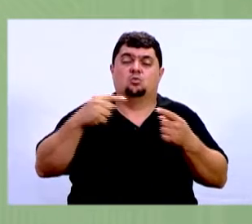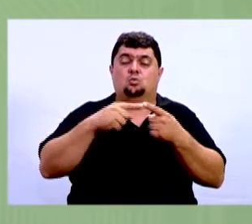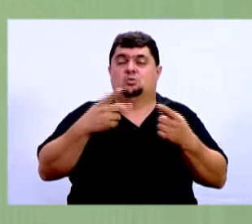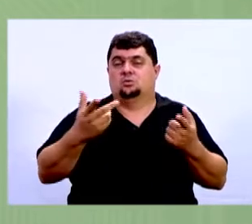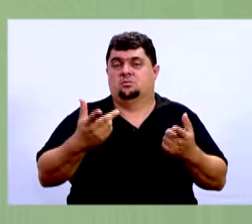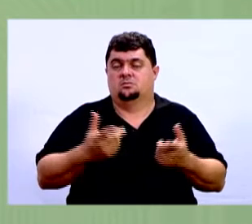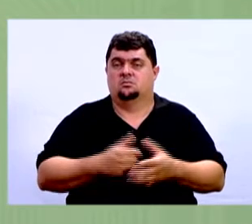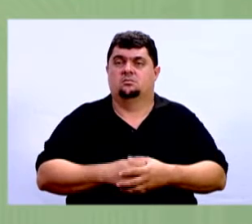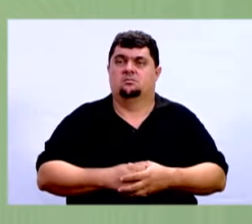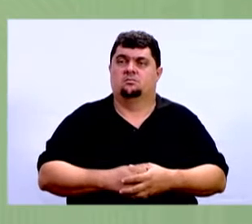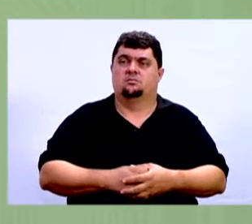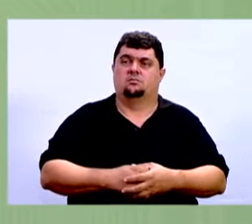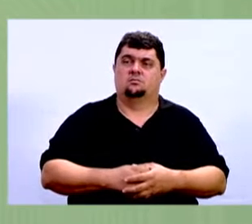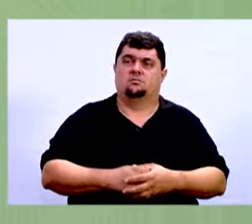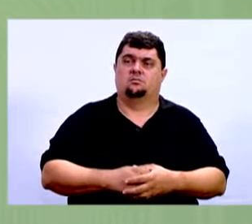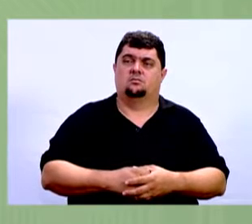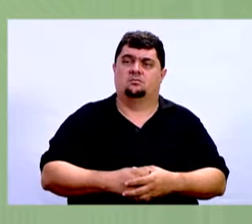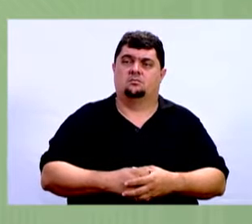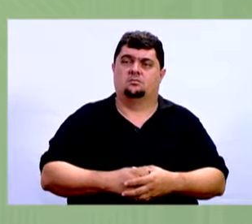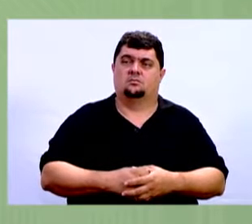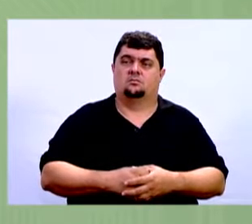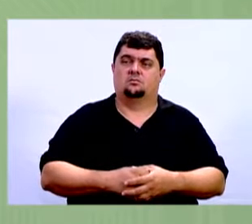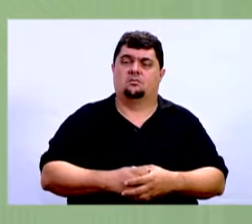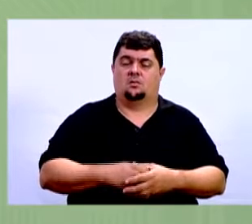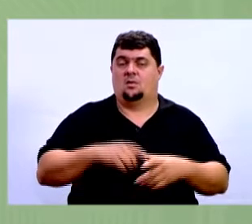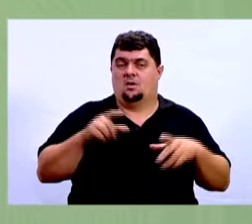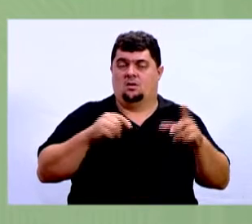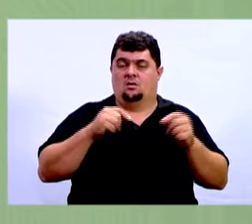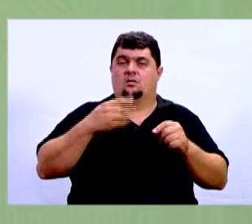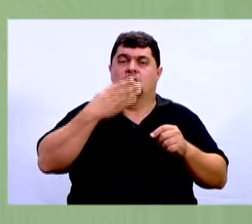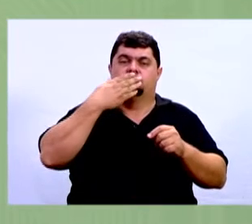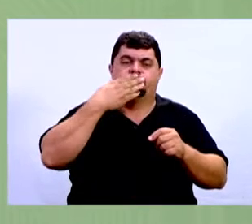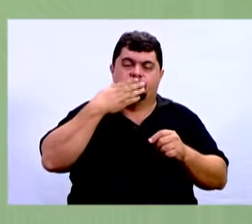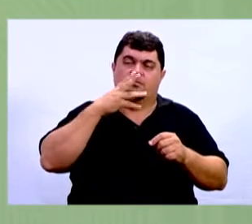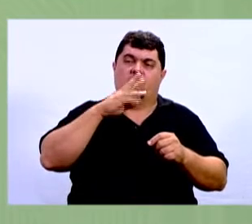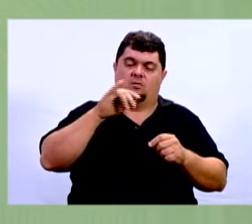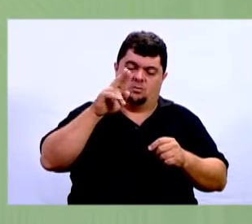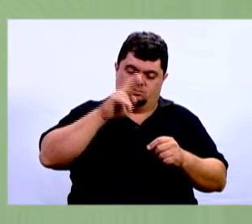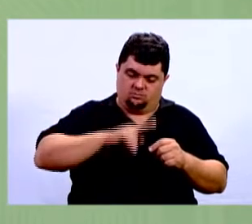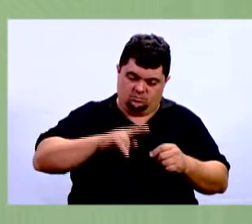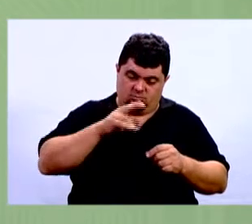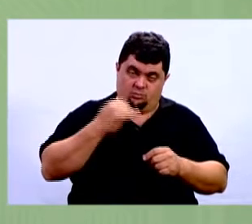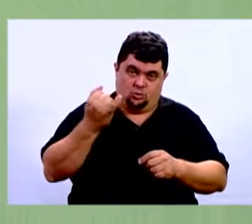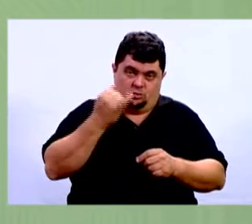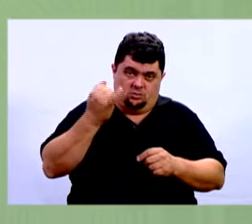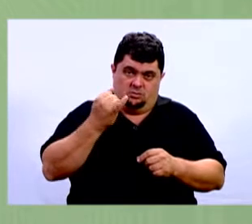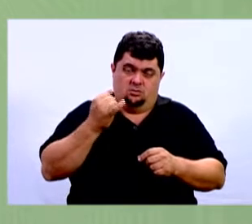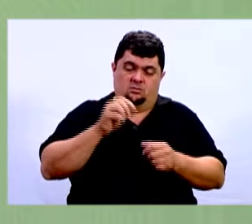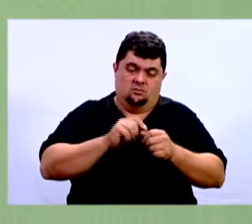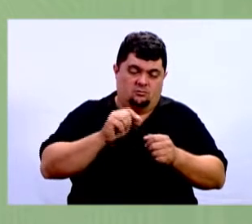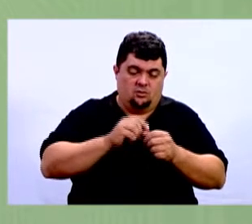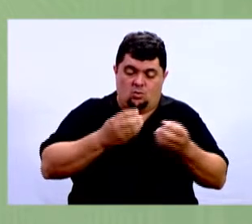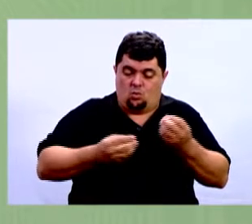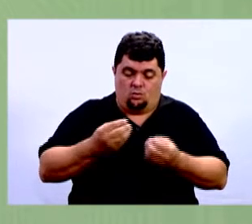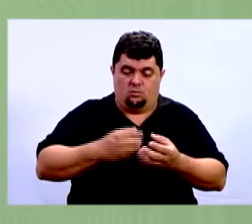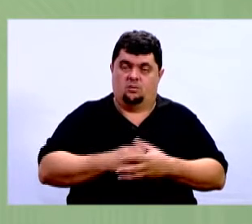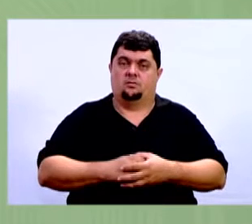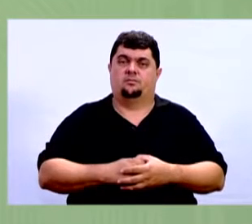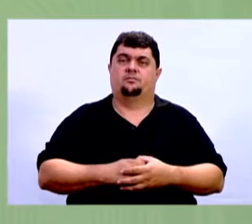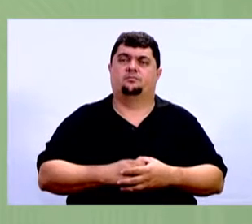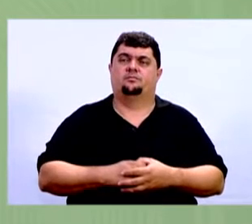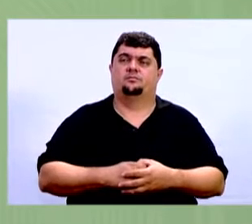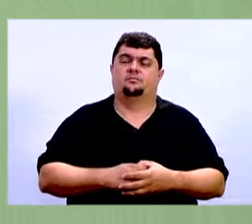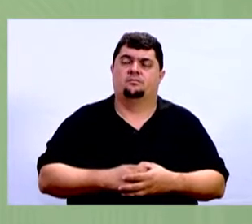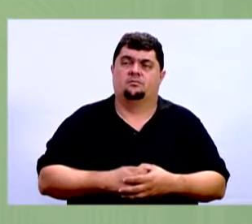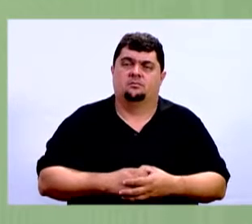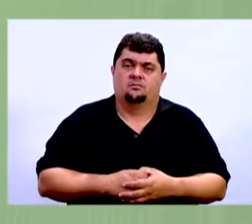isso, correto? Então, a escolha desse tipo de pesquisa vai influenciar no seu procedimento que você vai fazer. E